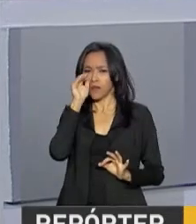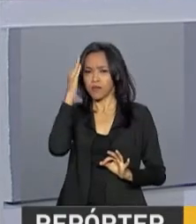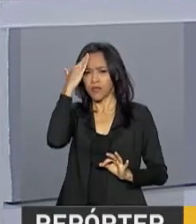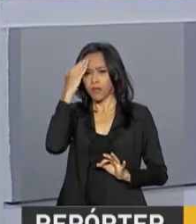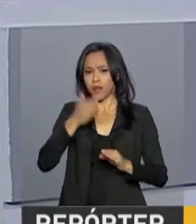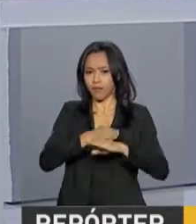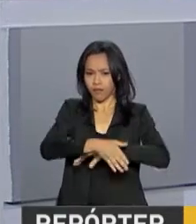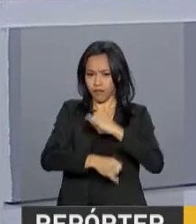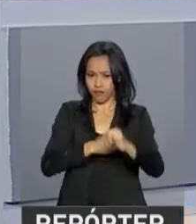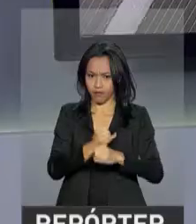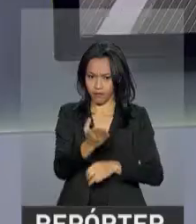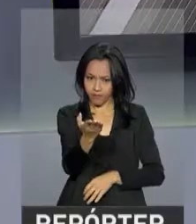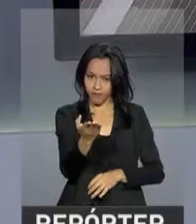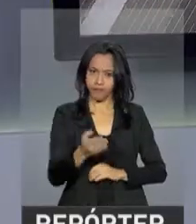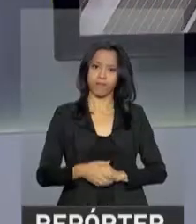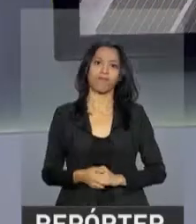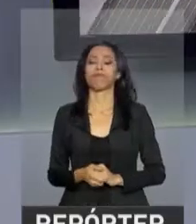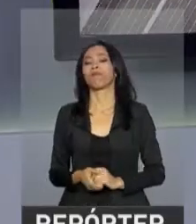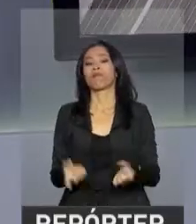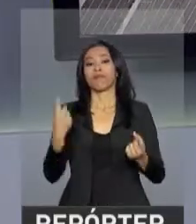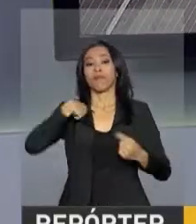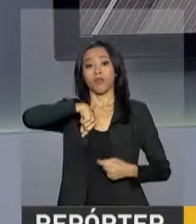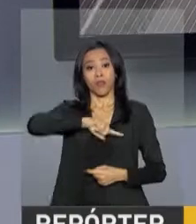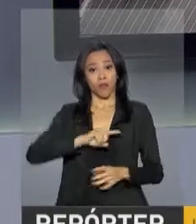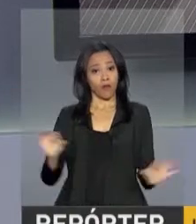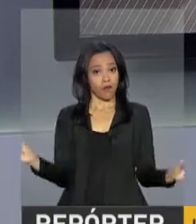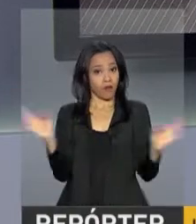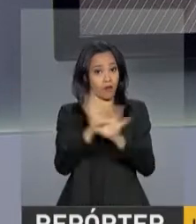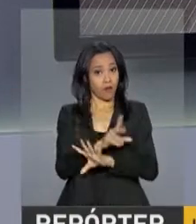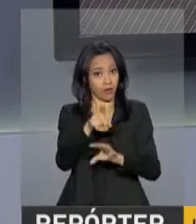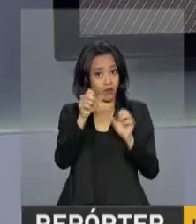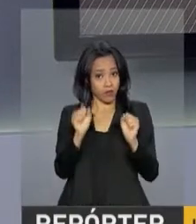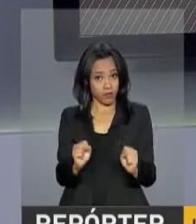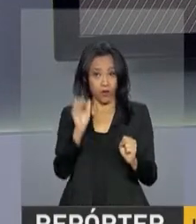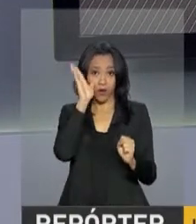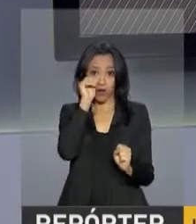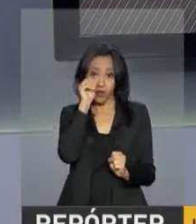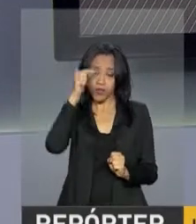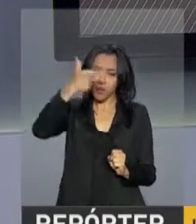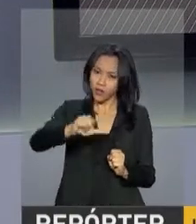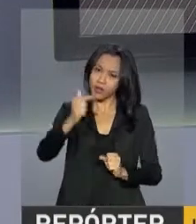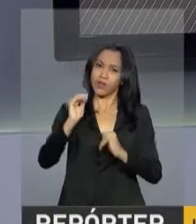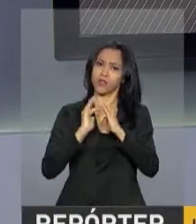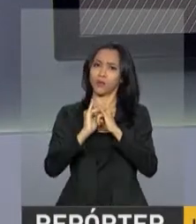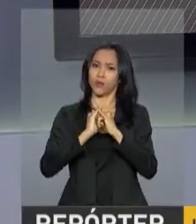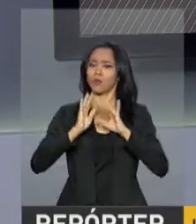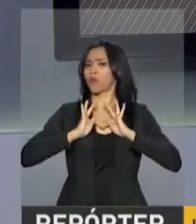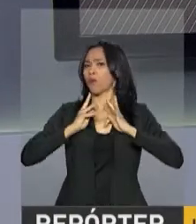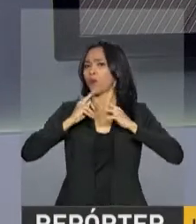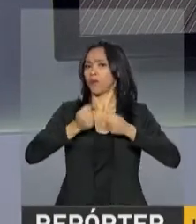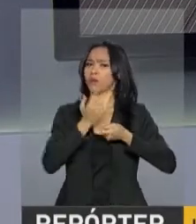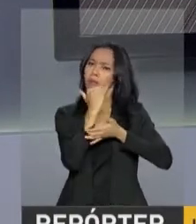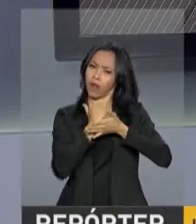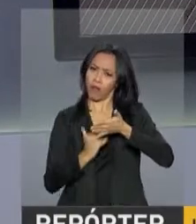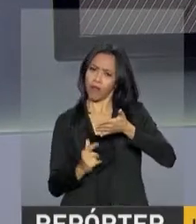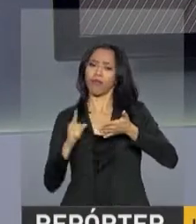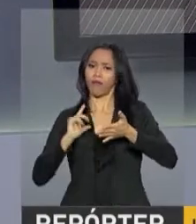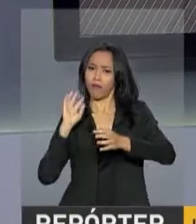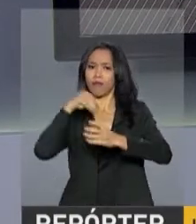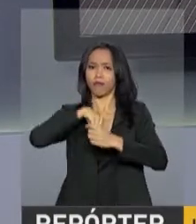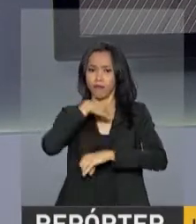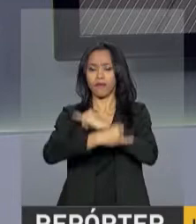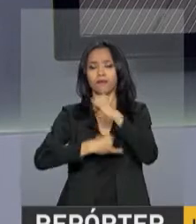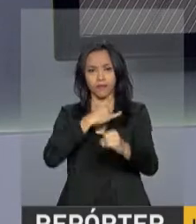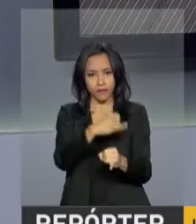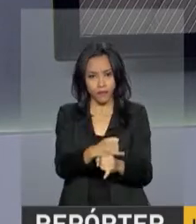da ns nós ficamos por aqui você pode rever as reportagens no youtube e toda a nossa programação também está na página